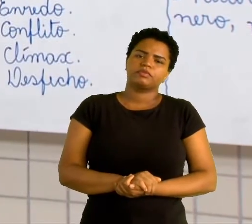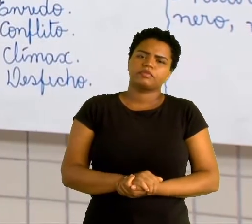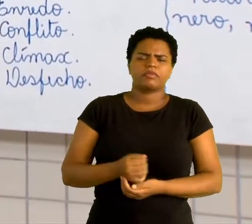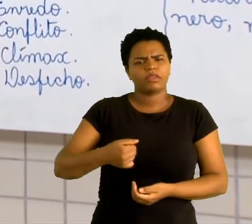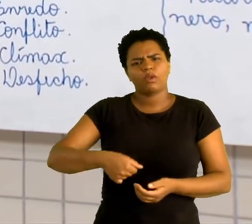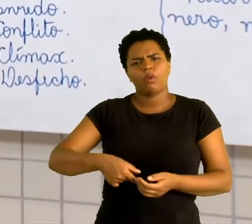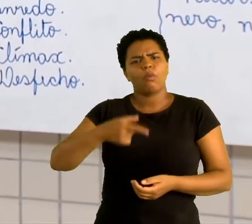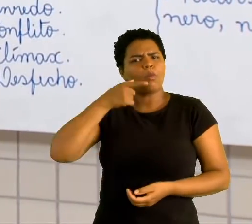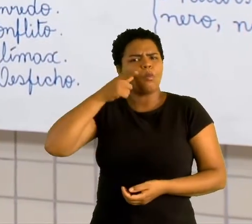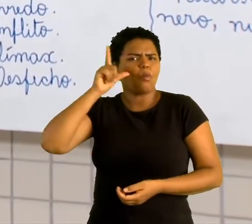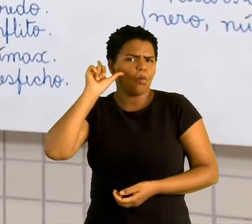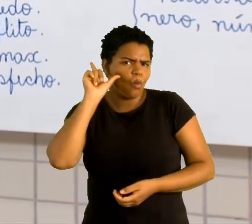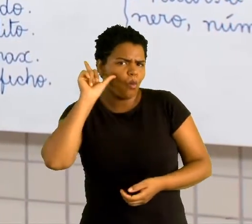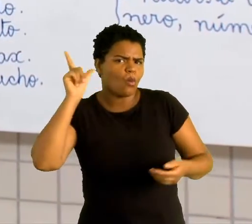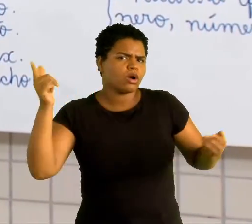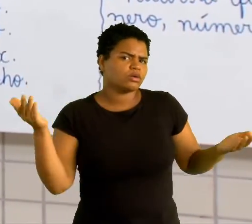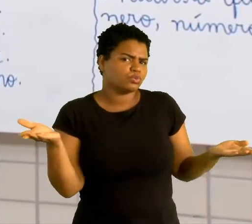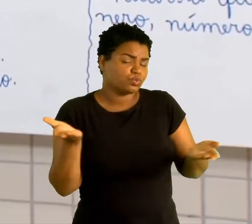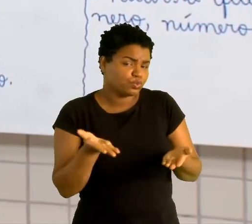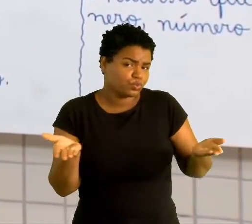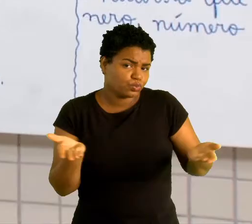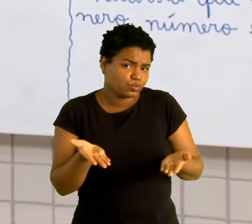ontem, foi hoje,